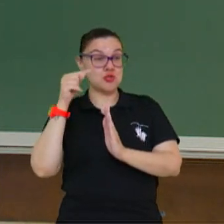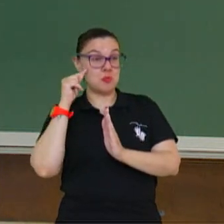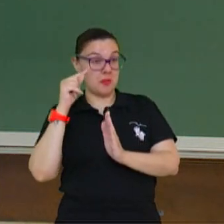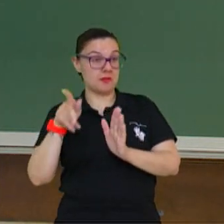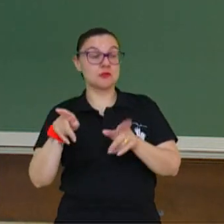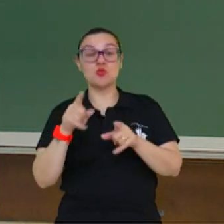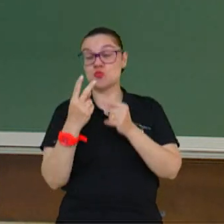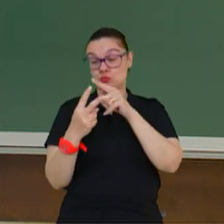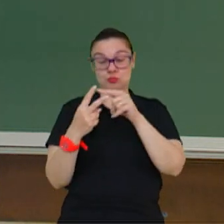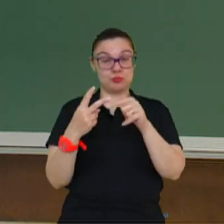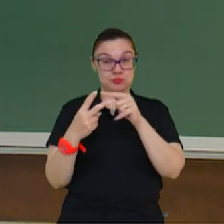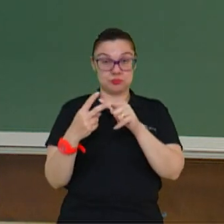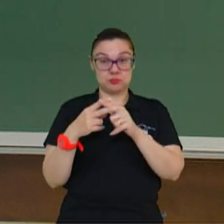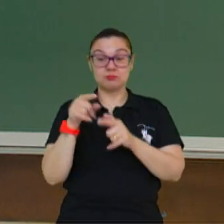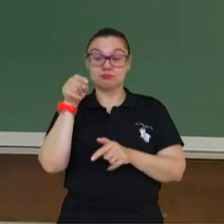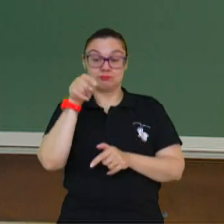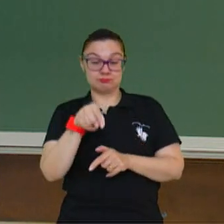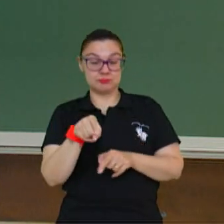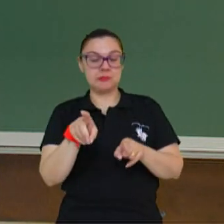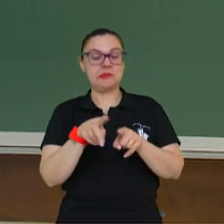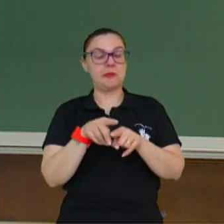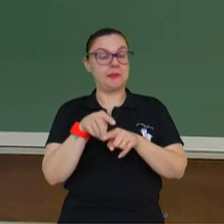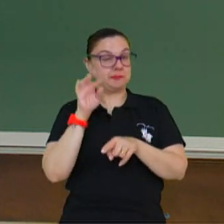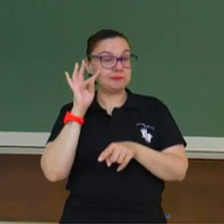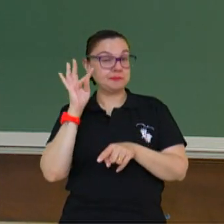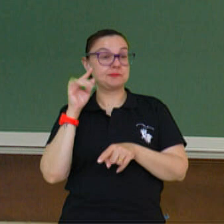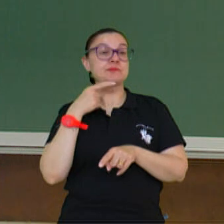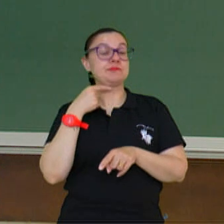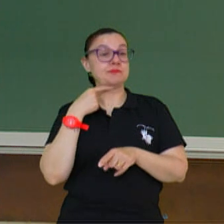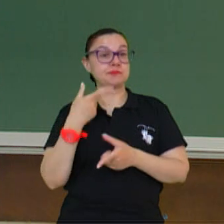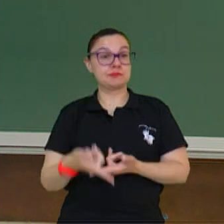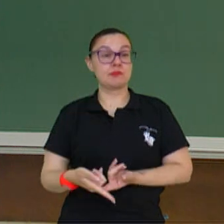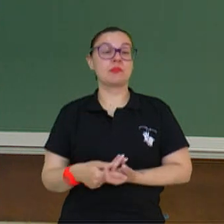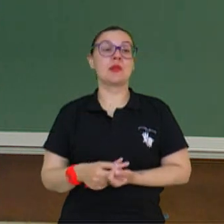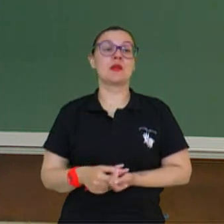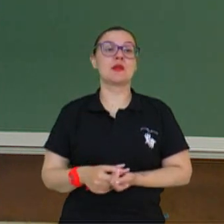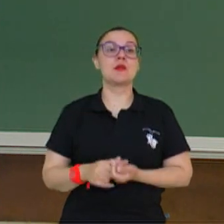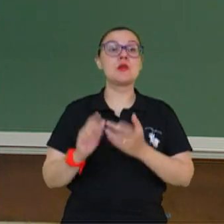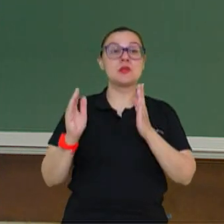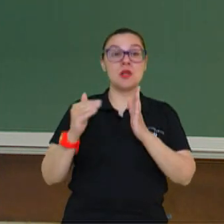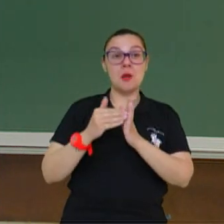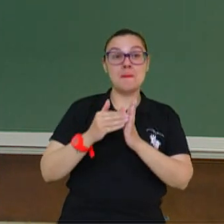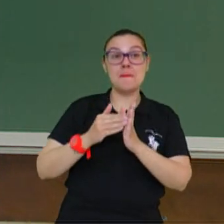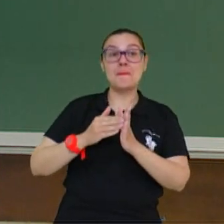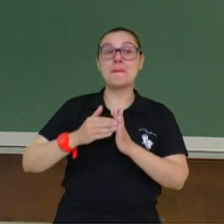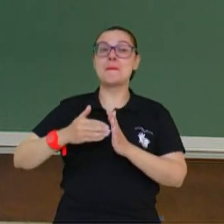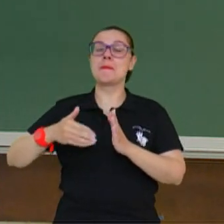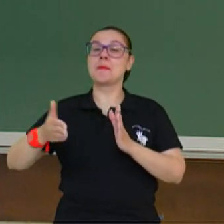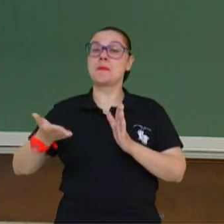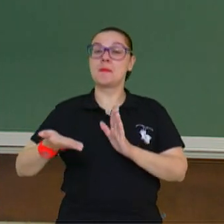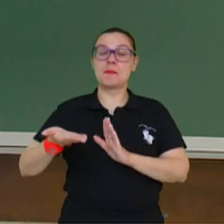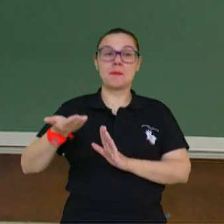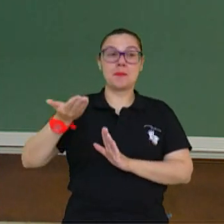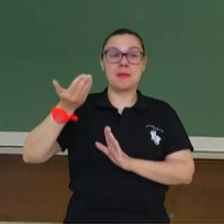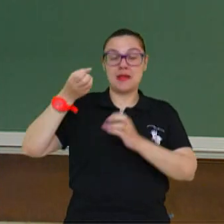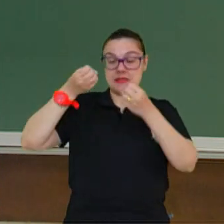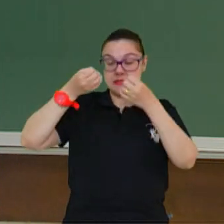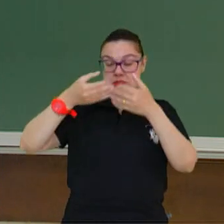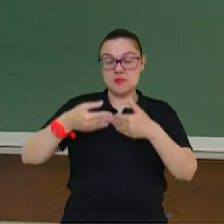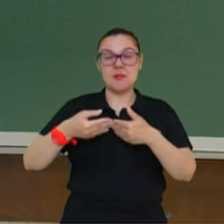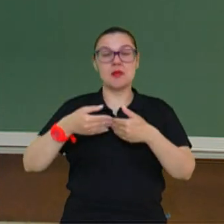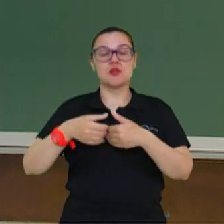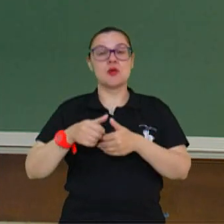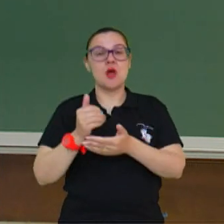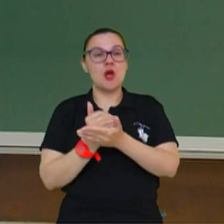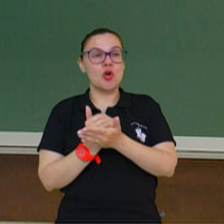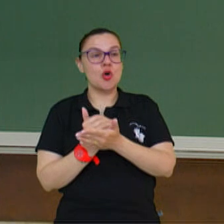subjuntivo também. Temos ações no passado, certo? Temos uma ação que é mais longa, ela exprime o quê? Uma ideia que